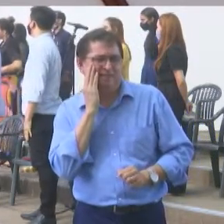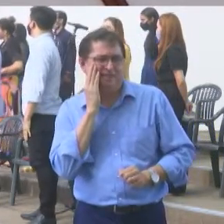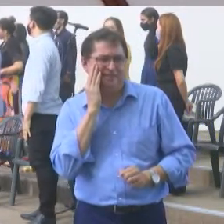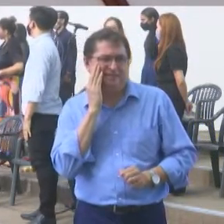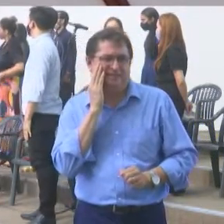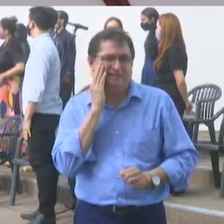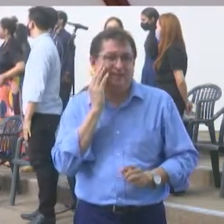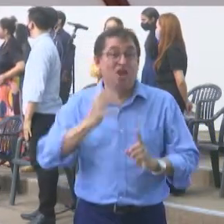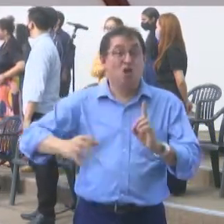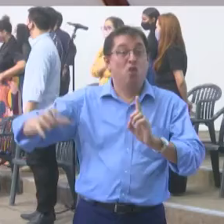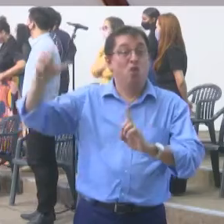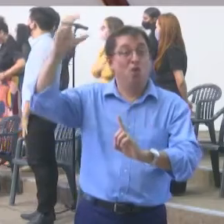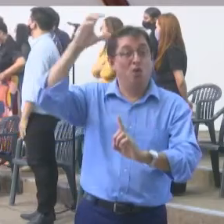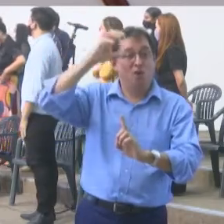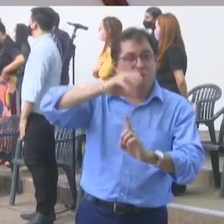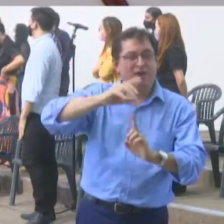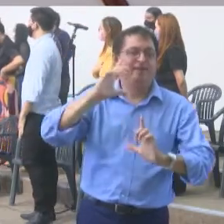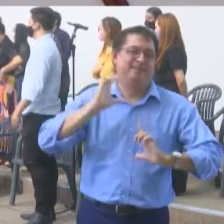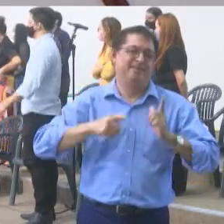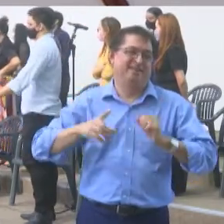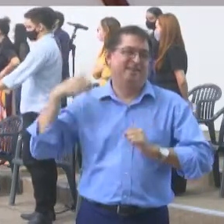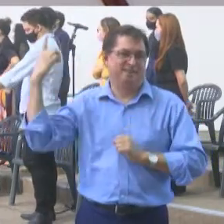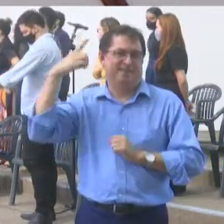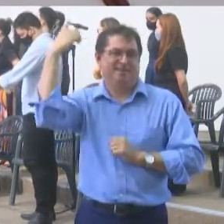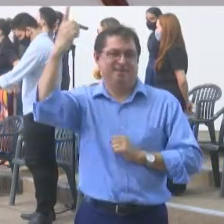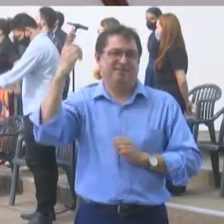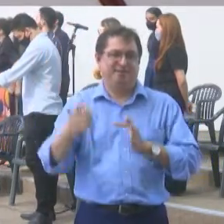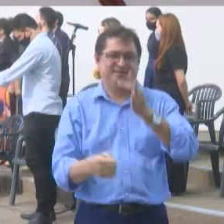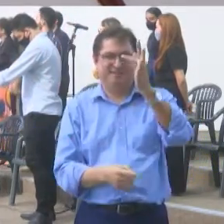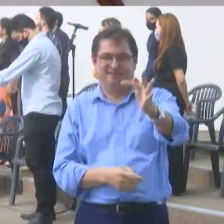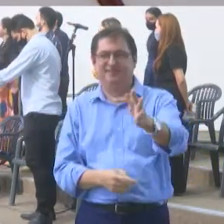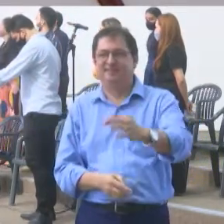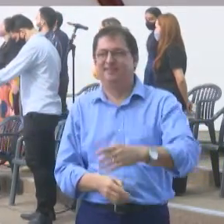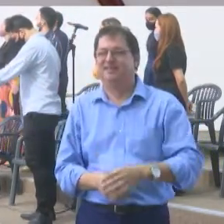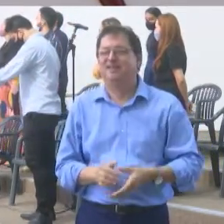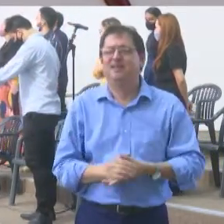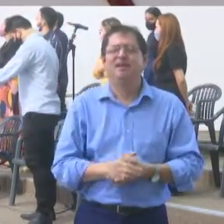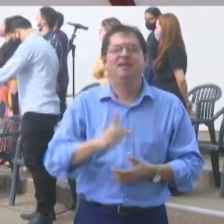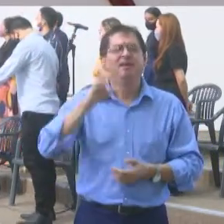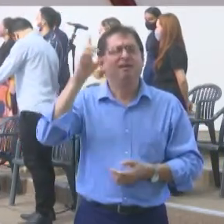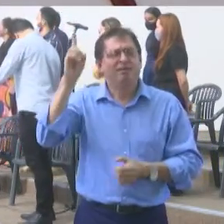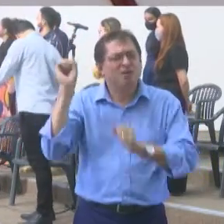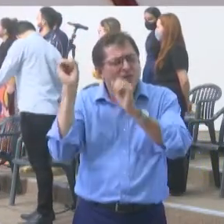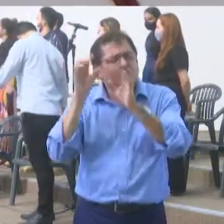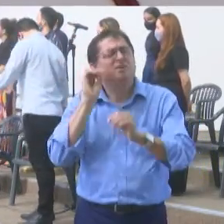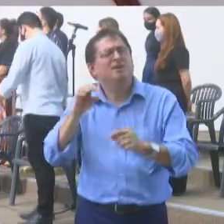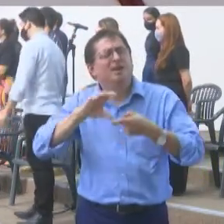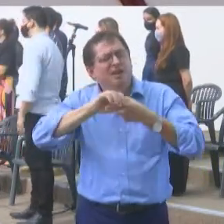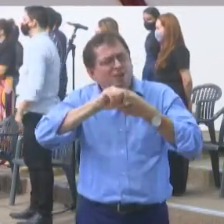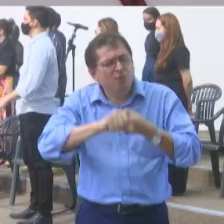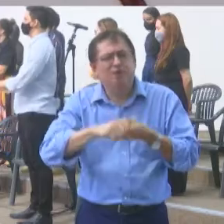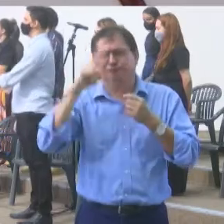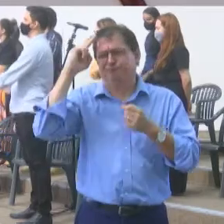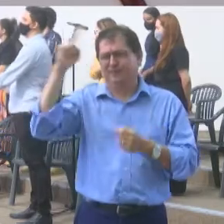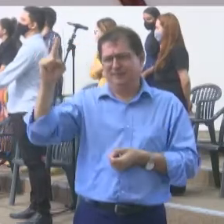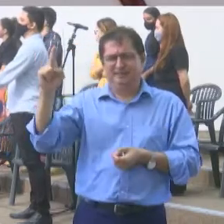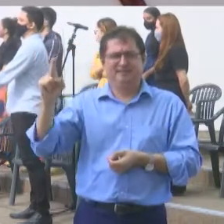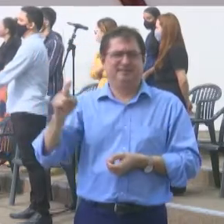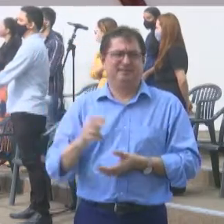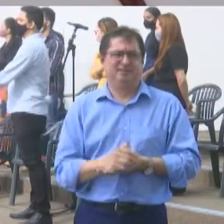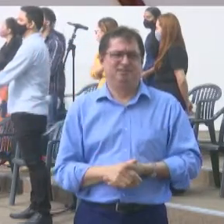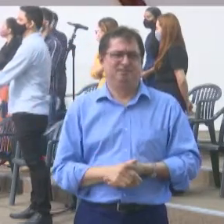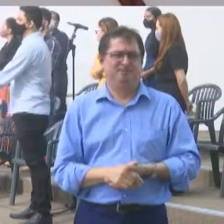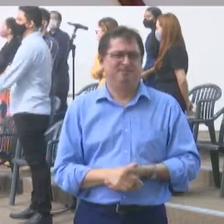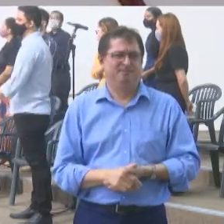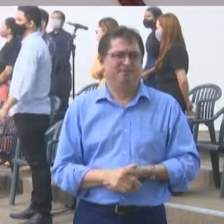fazer. Nós temos a história de Noemi. Amigo, Deus pega quem confia nele e ele traz da morte para a vida, e Noemi prova